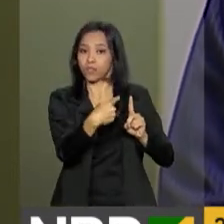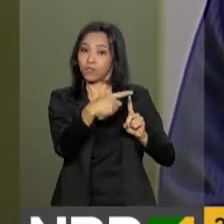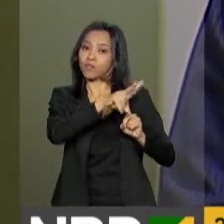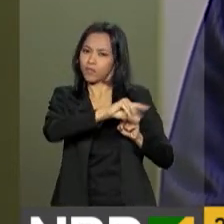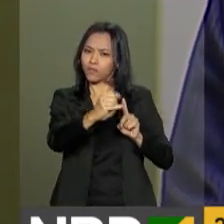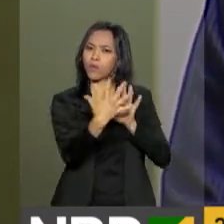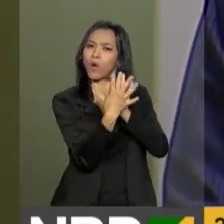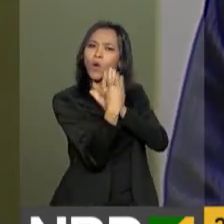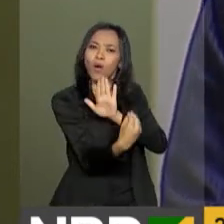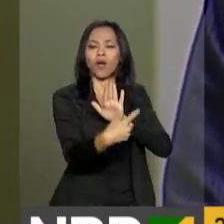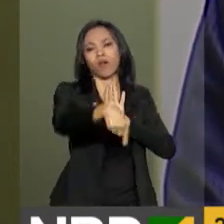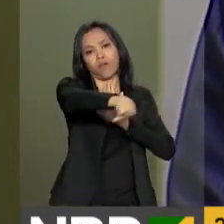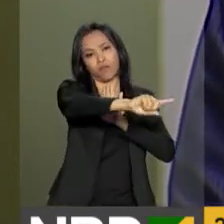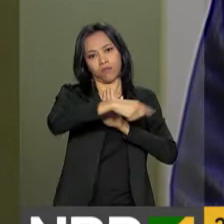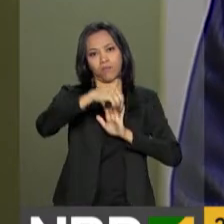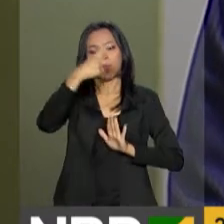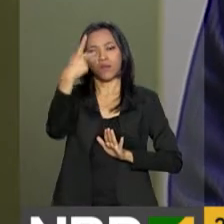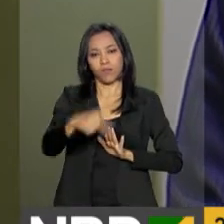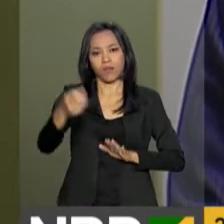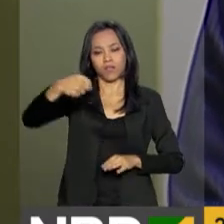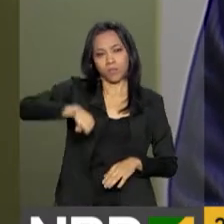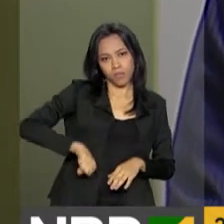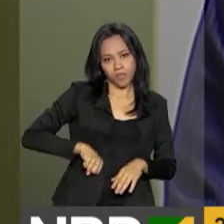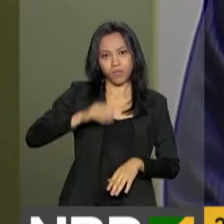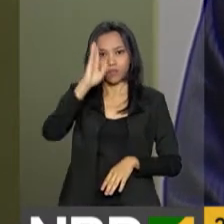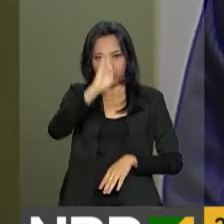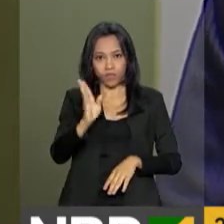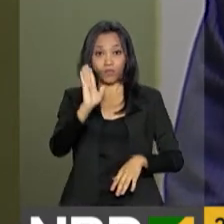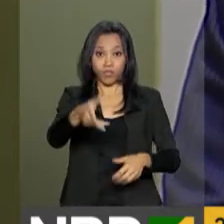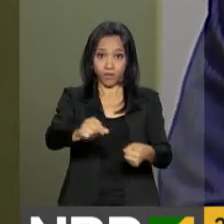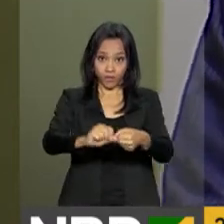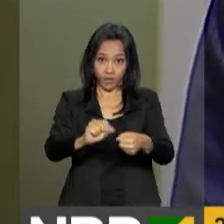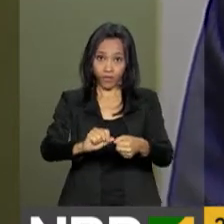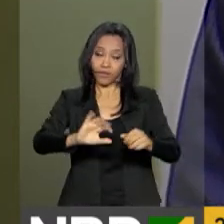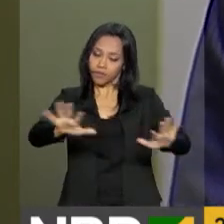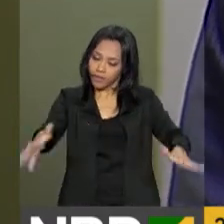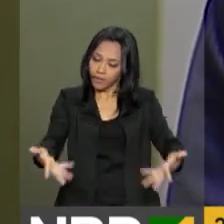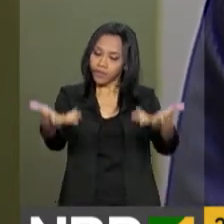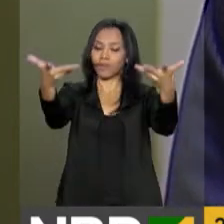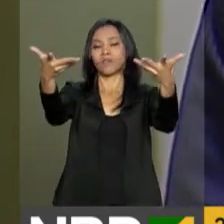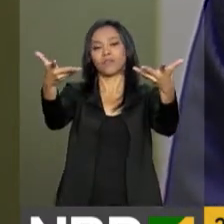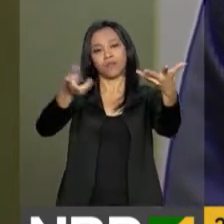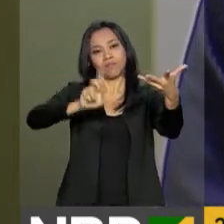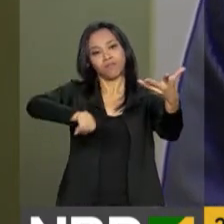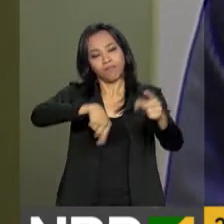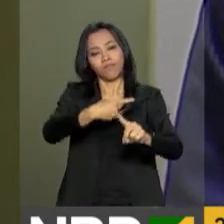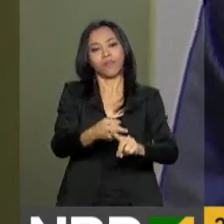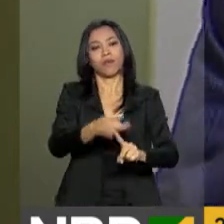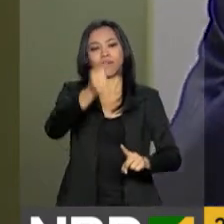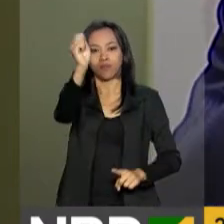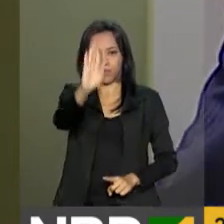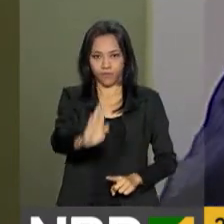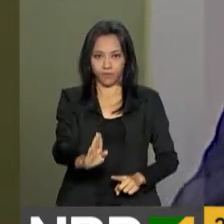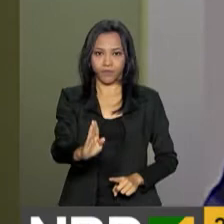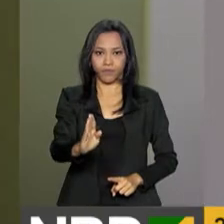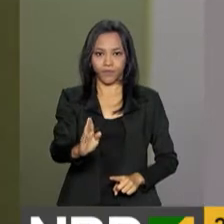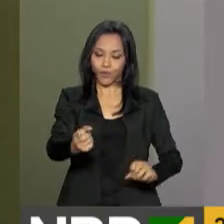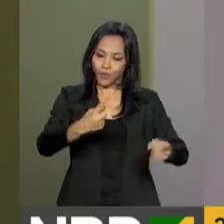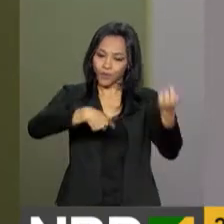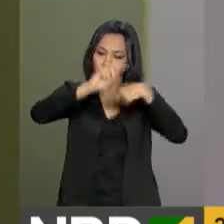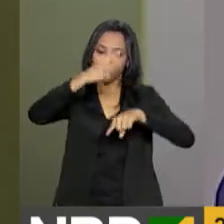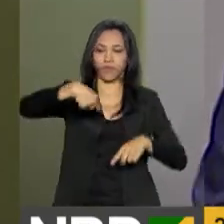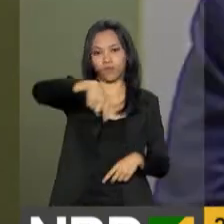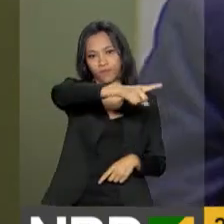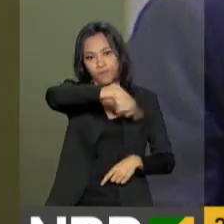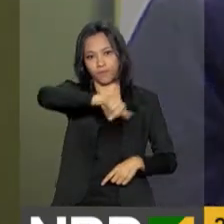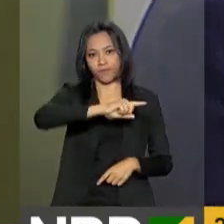que a diplomacia brasileira já faz ou seja enaltecer cada vez mais o nosso país muito sucesso as